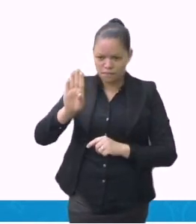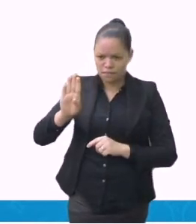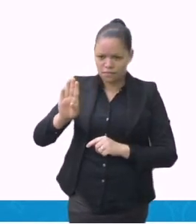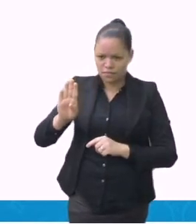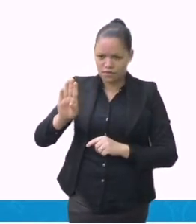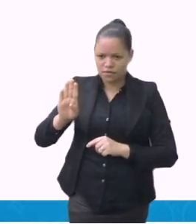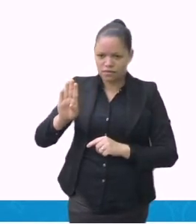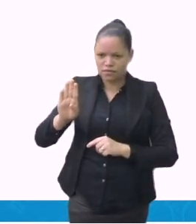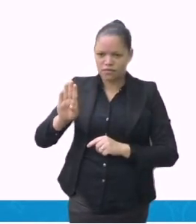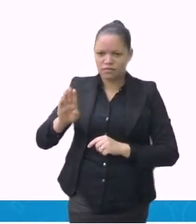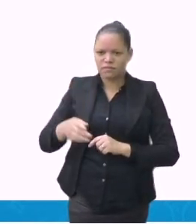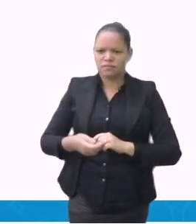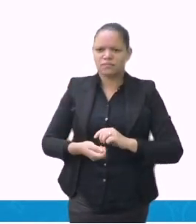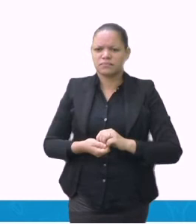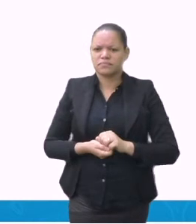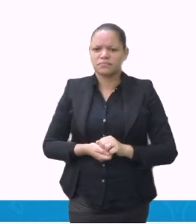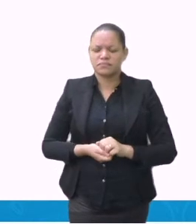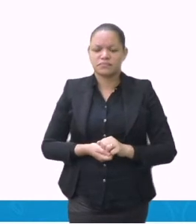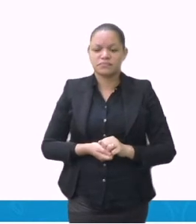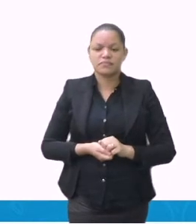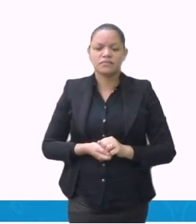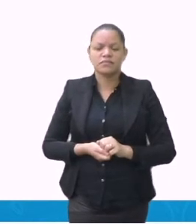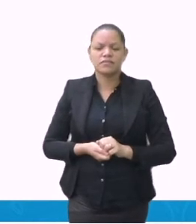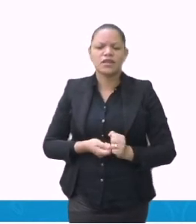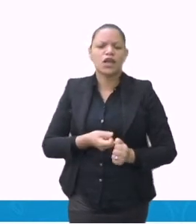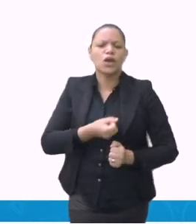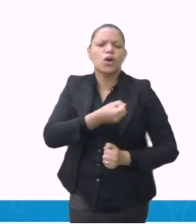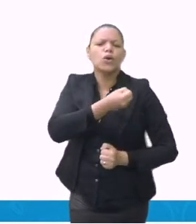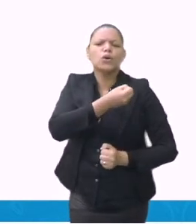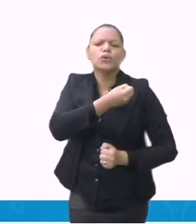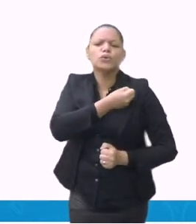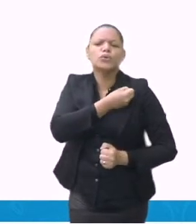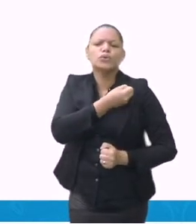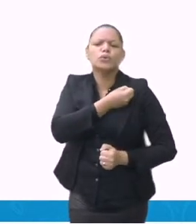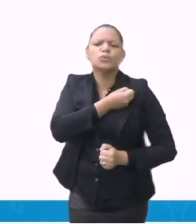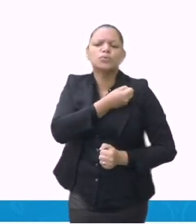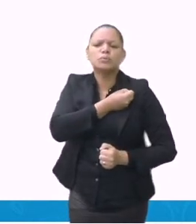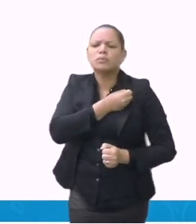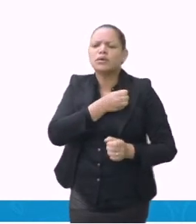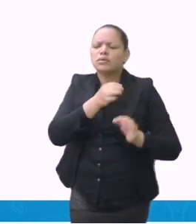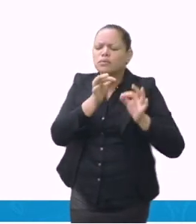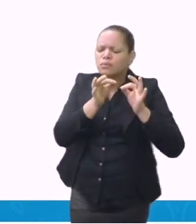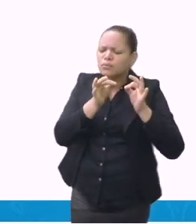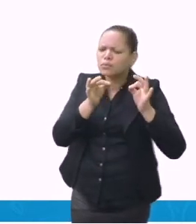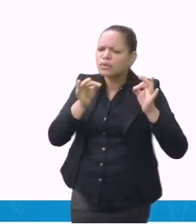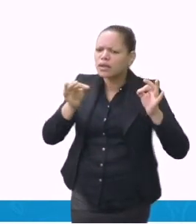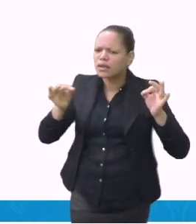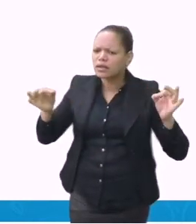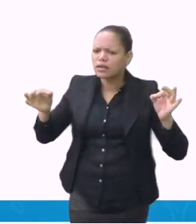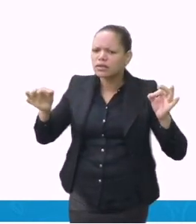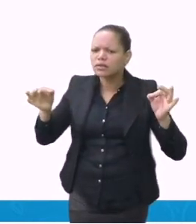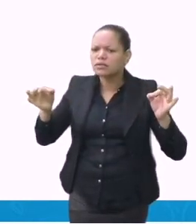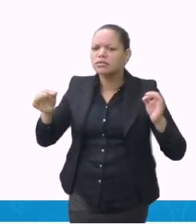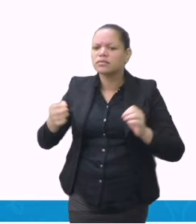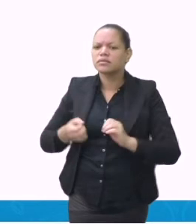Isso aí, coluna B. E qual a linha que ele se encontra? Linha